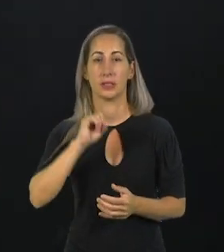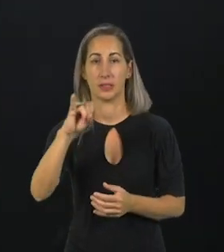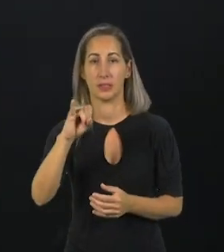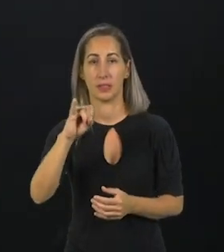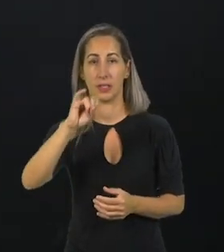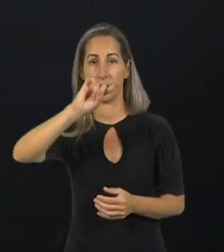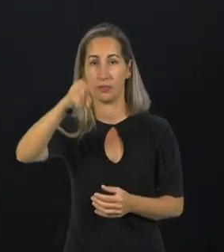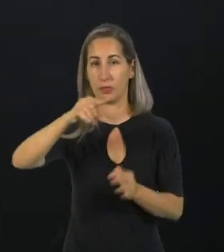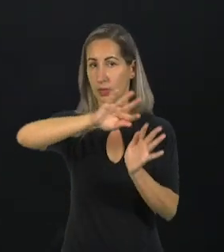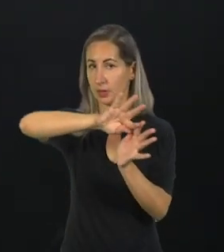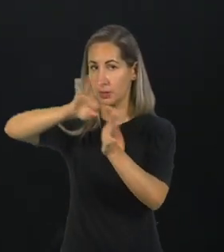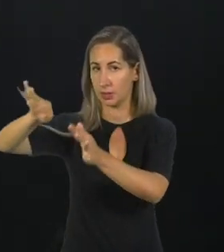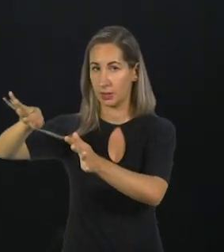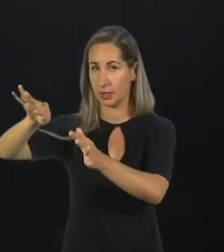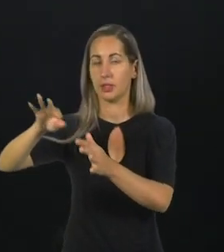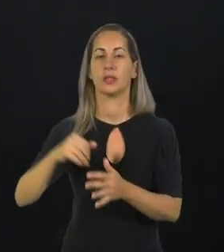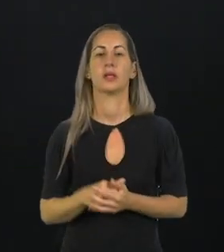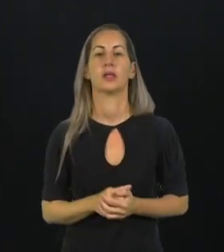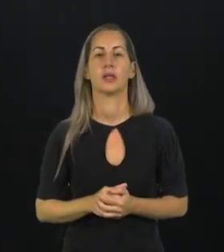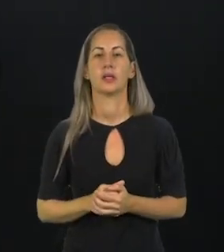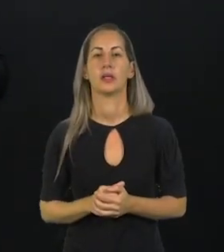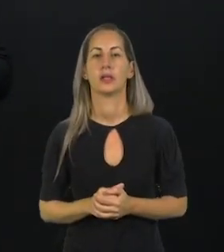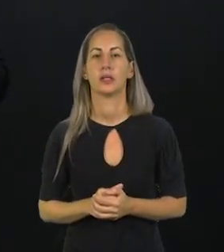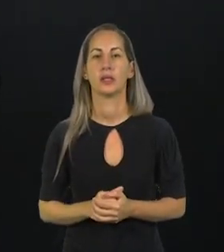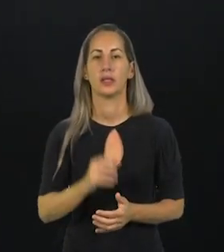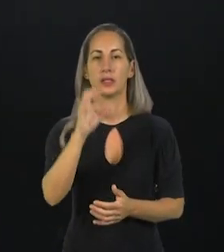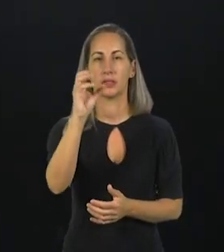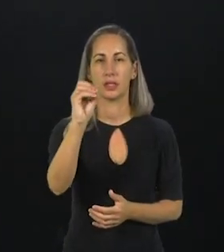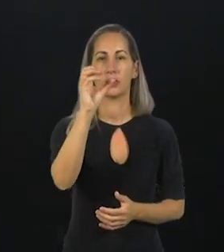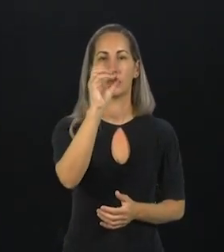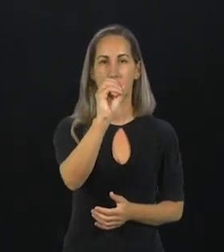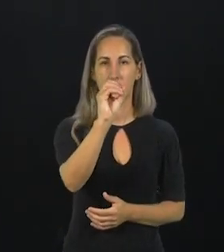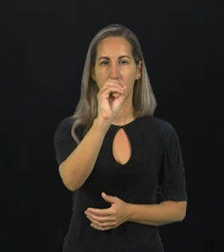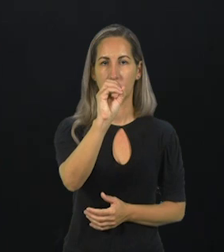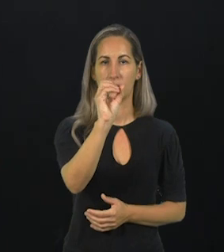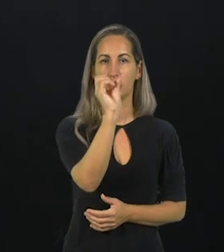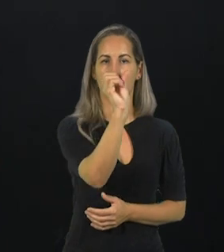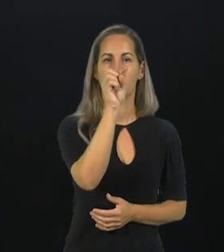tirar a vírgula, reparem que eu vou ter